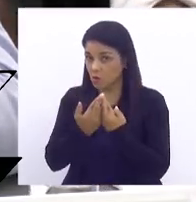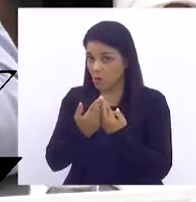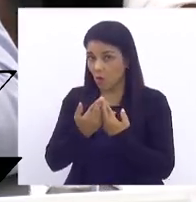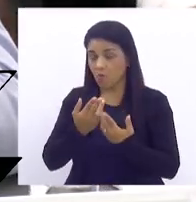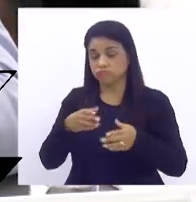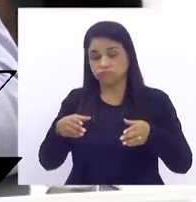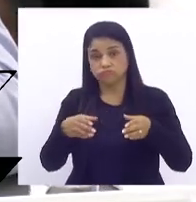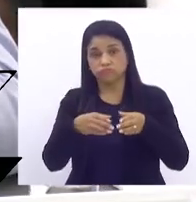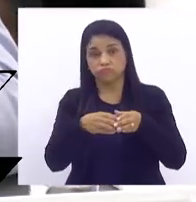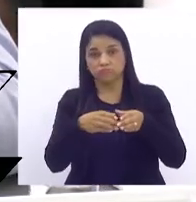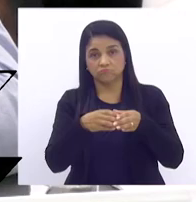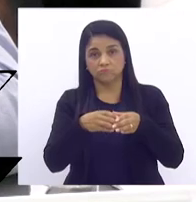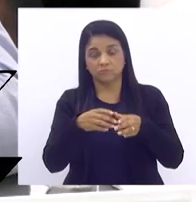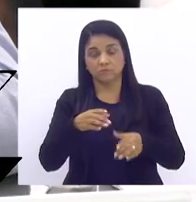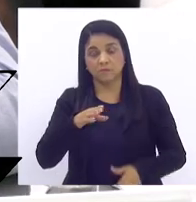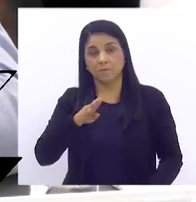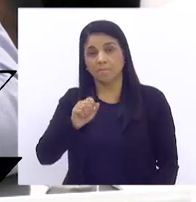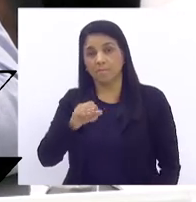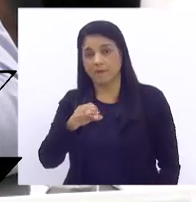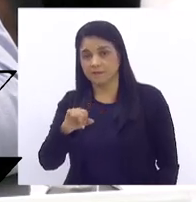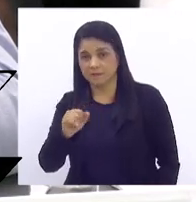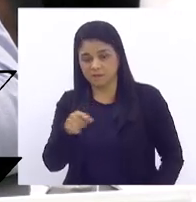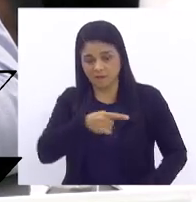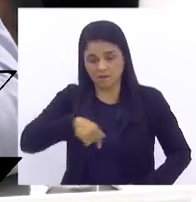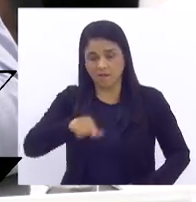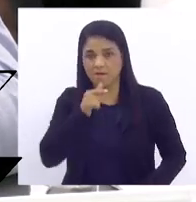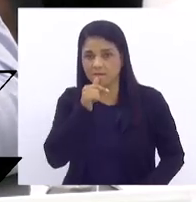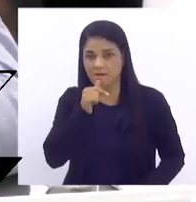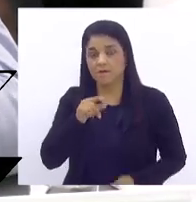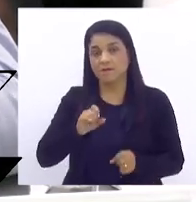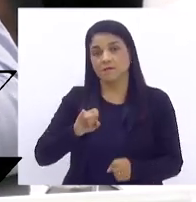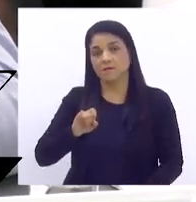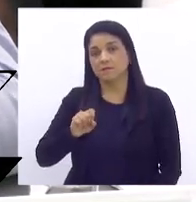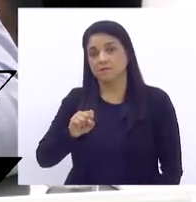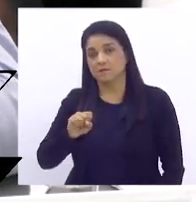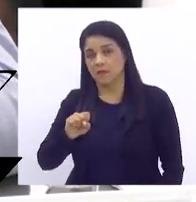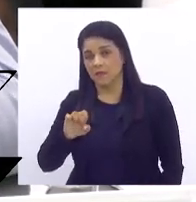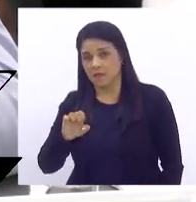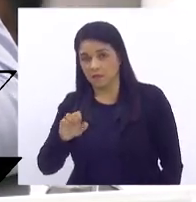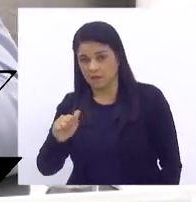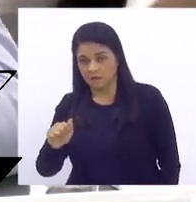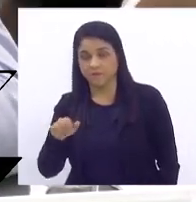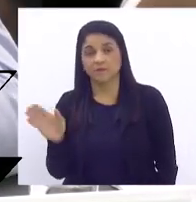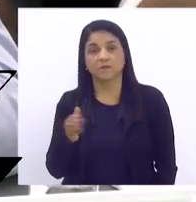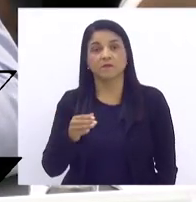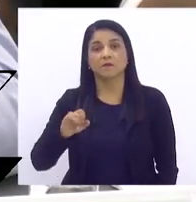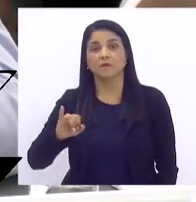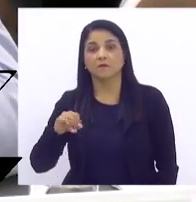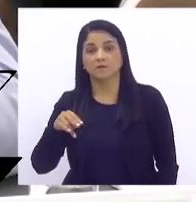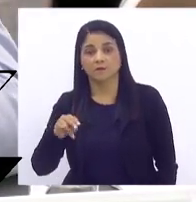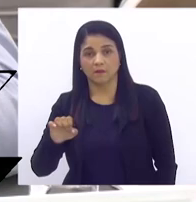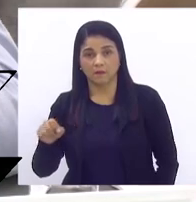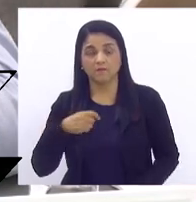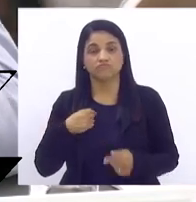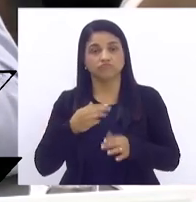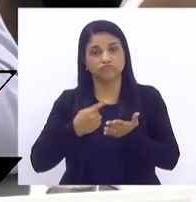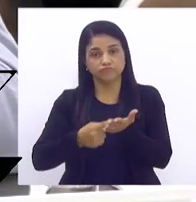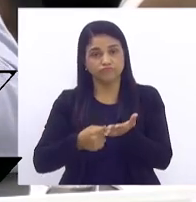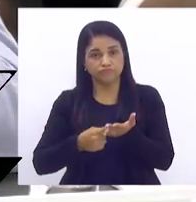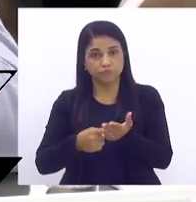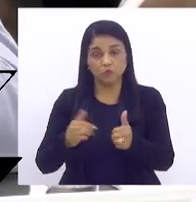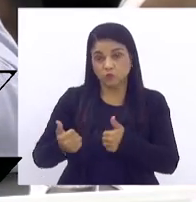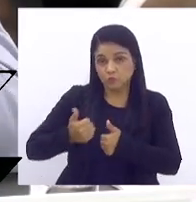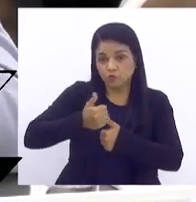comitês de bacia, duas rodadas com as CEAS e NEAS. E o acordo sobre as emendas de plenário e sobre